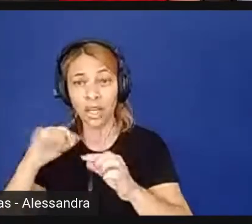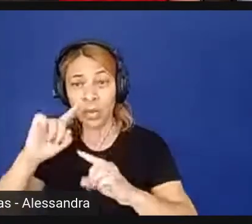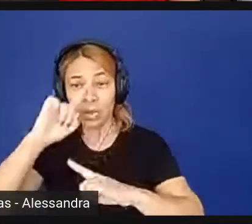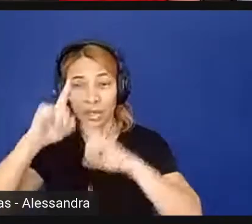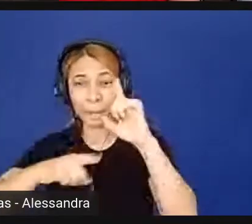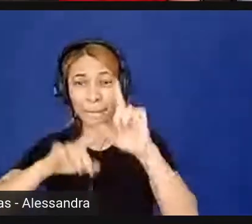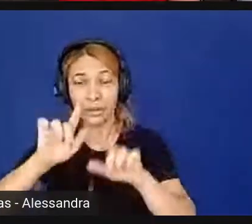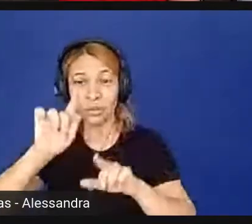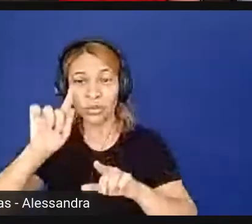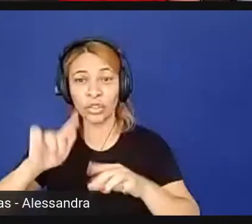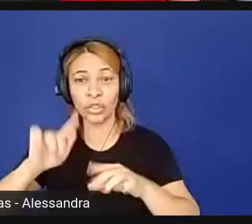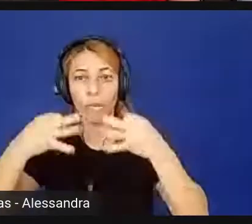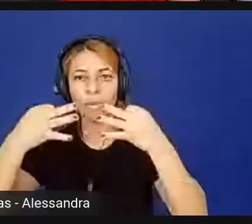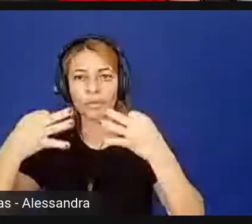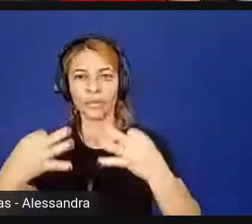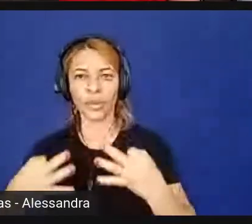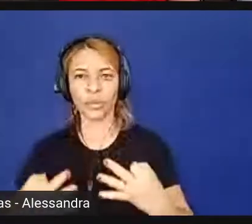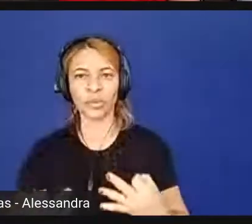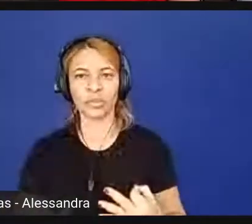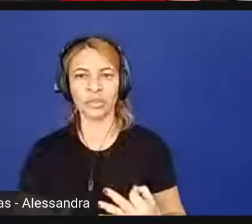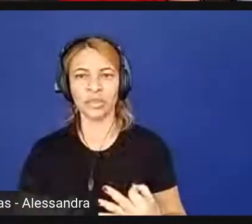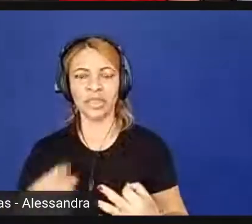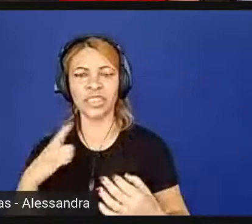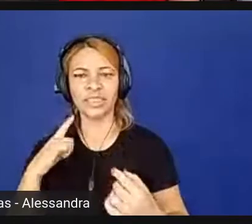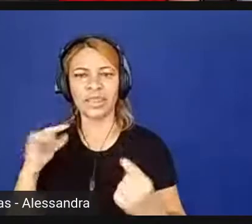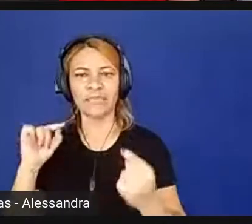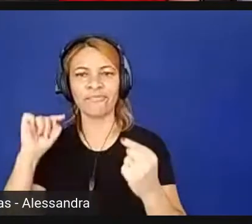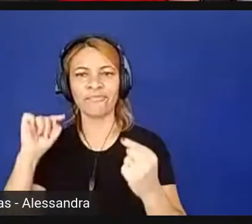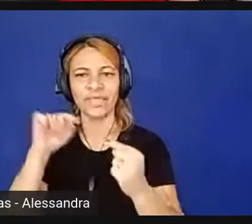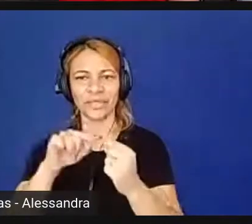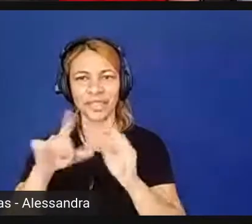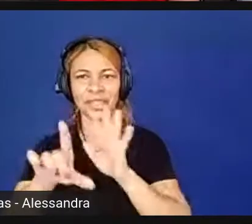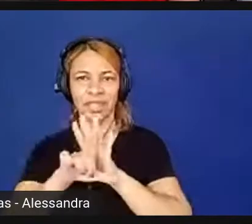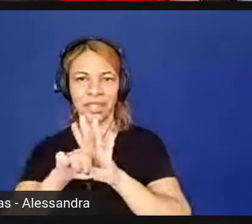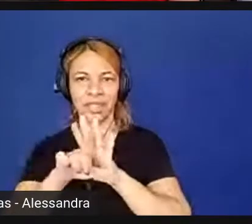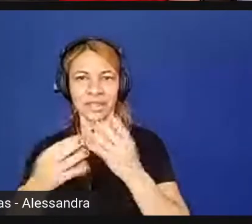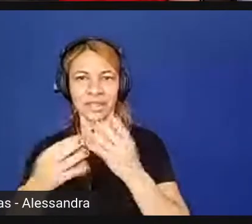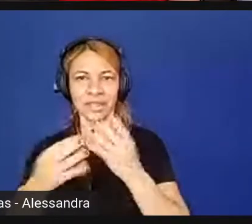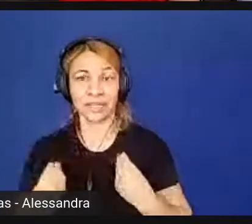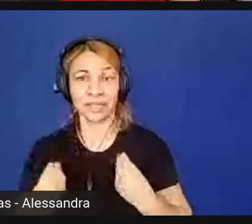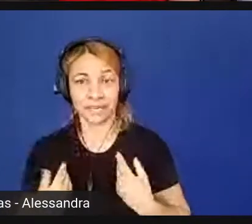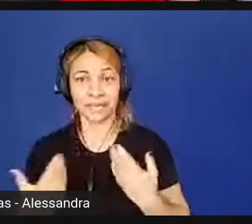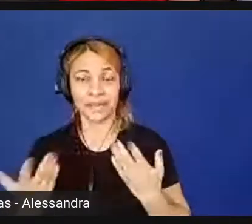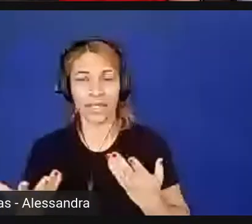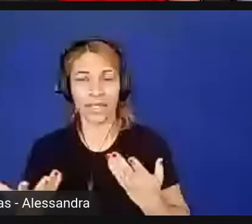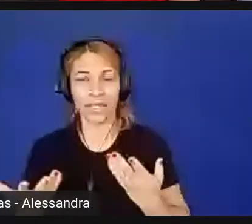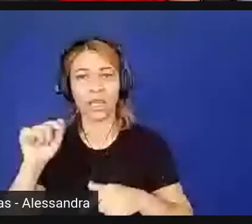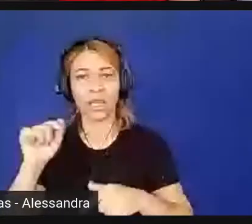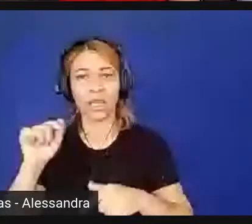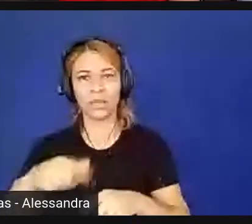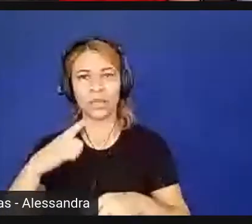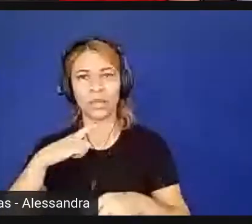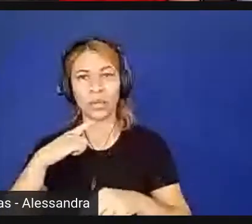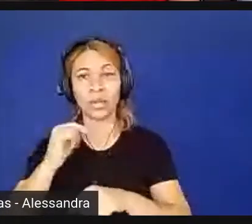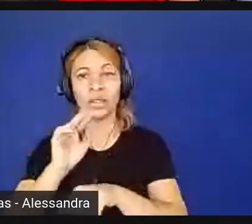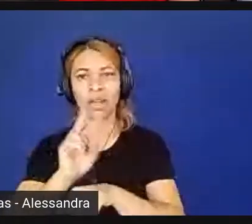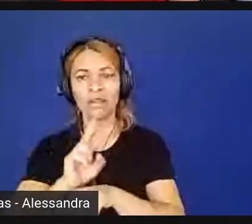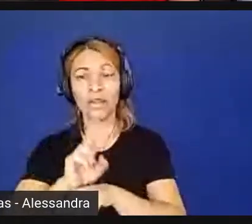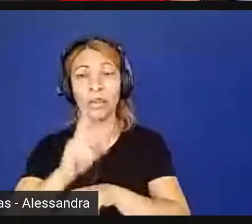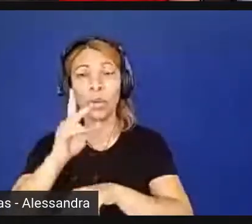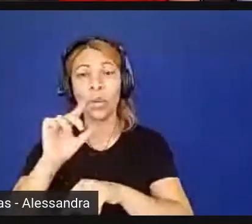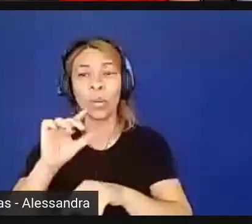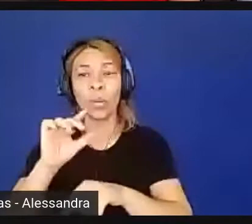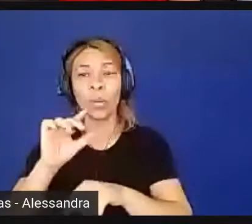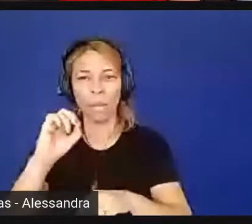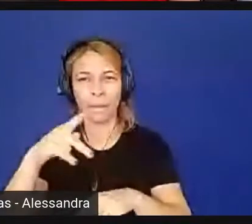ativa em atingir essas finalidades que a lei me traz. Daí que eu defino o compliance como uma prática.